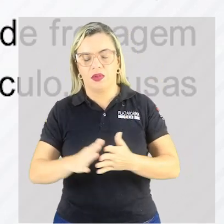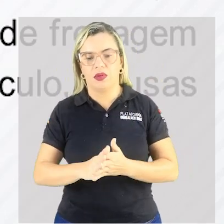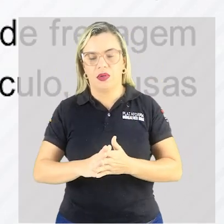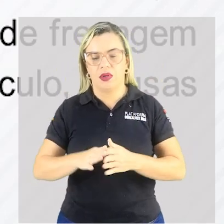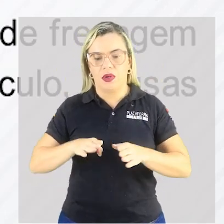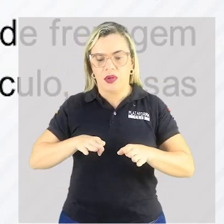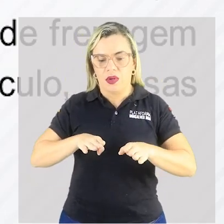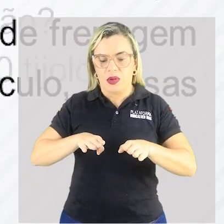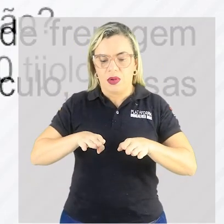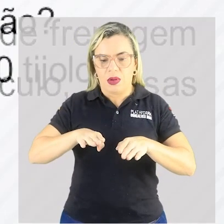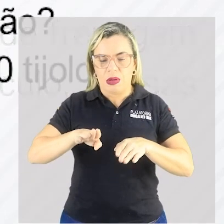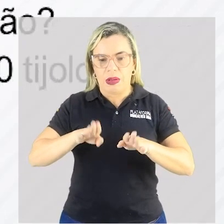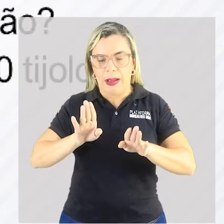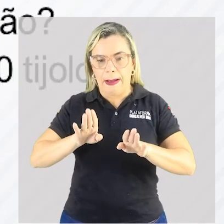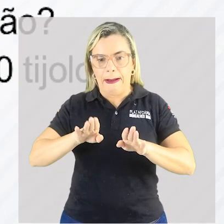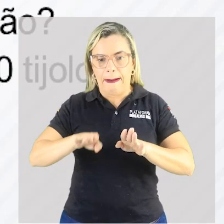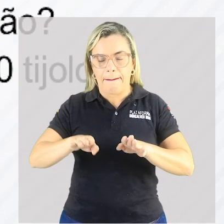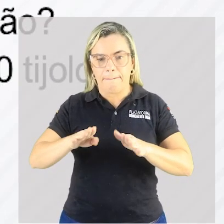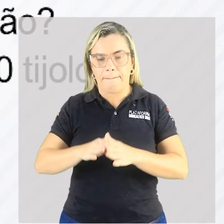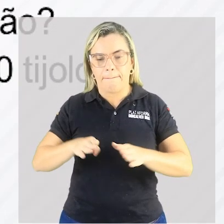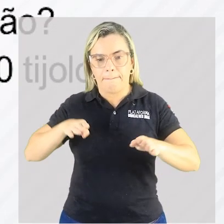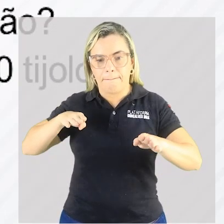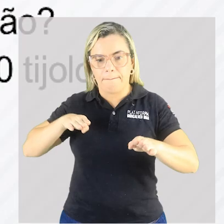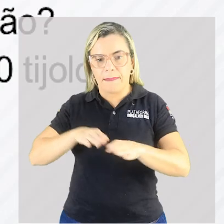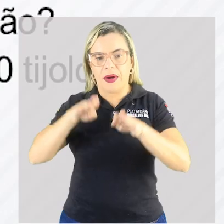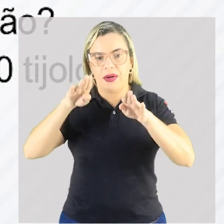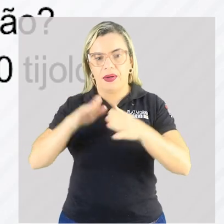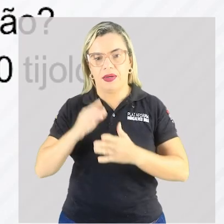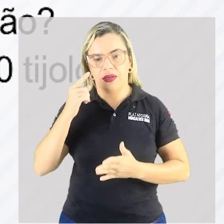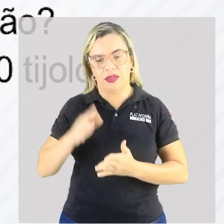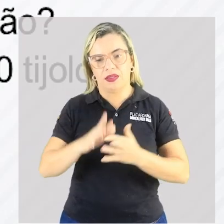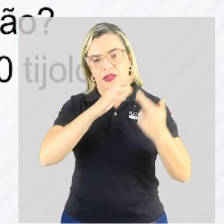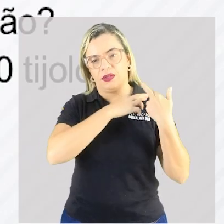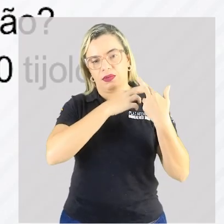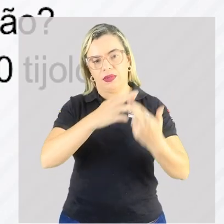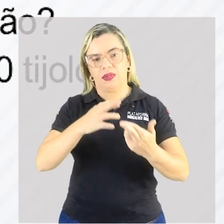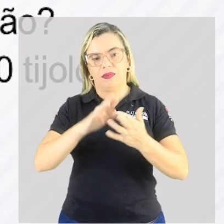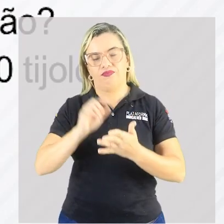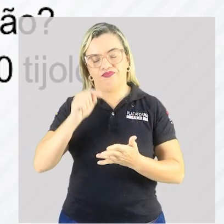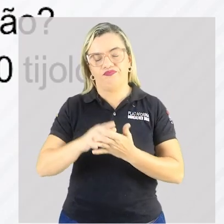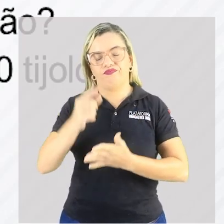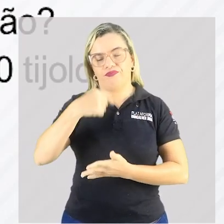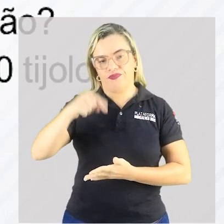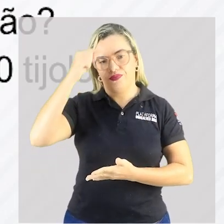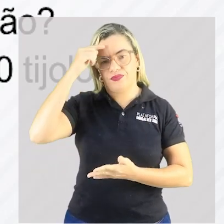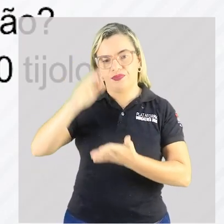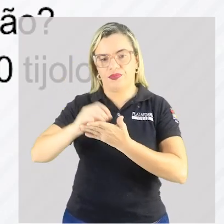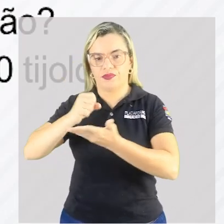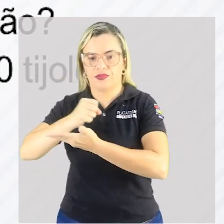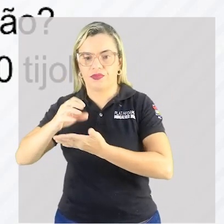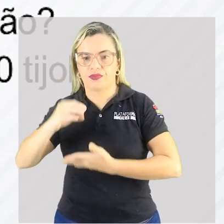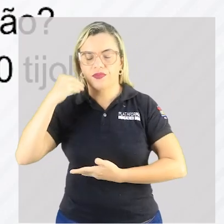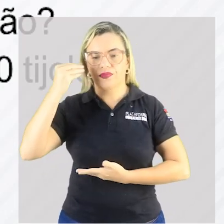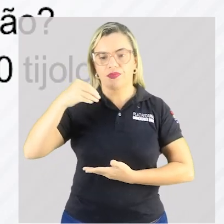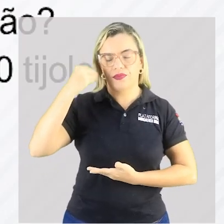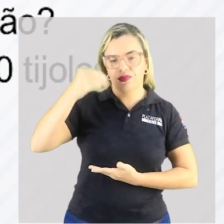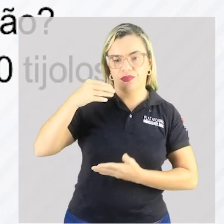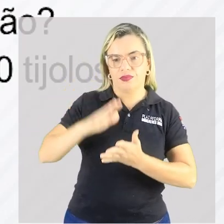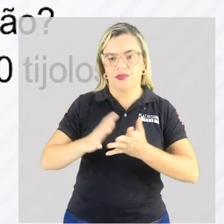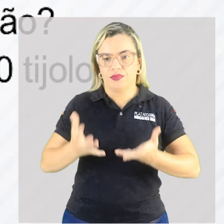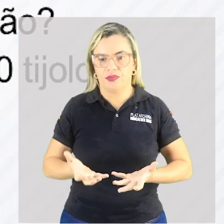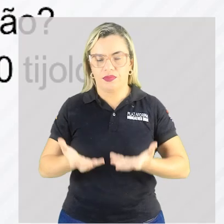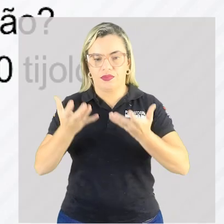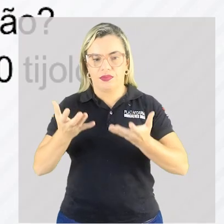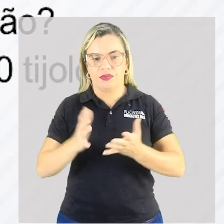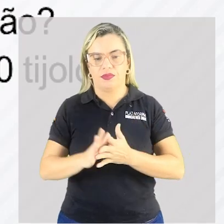Sigamos. Ciente dessa responsabilidade, e com base na experiência adquirida